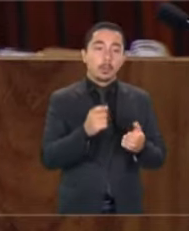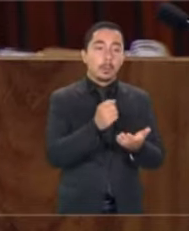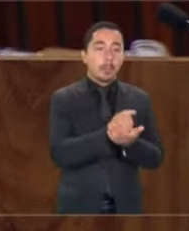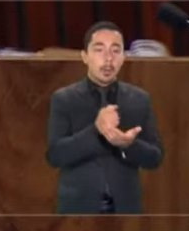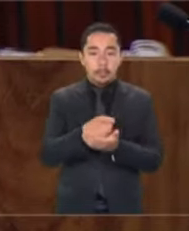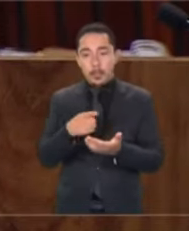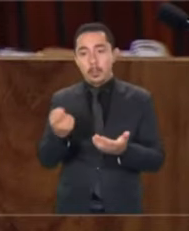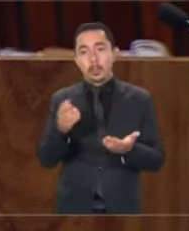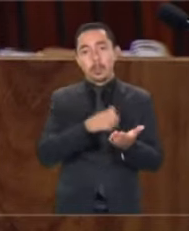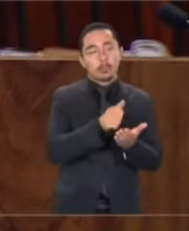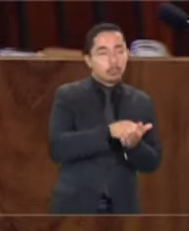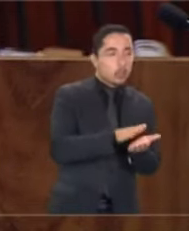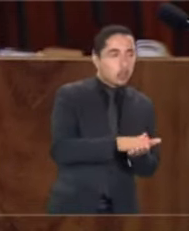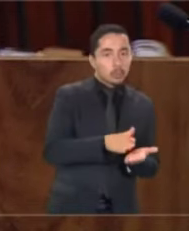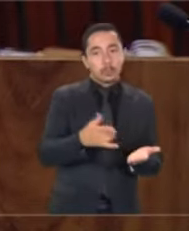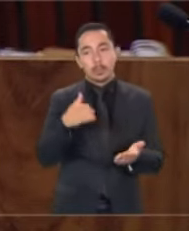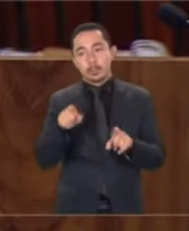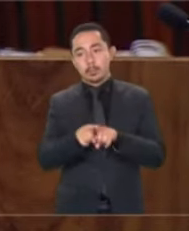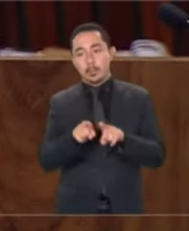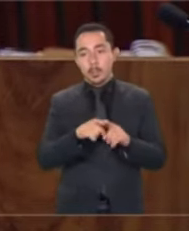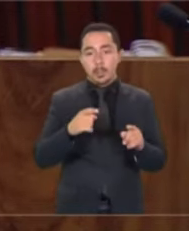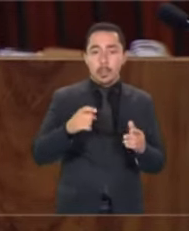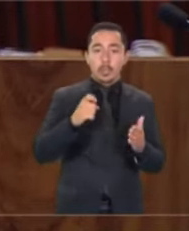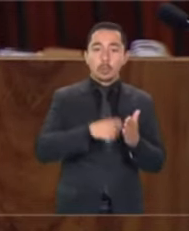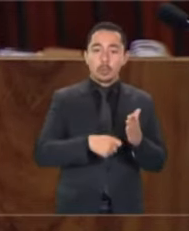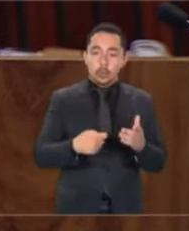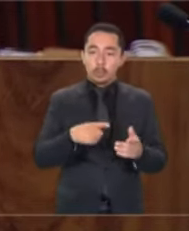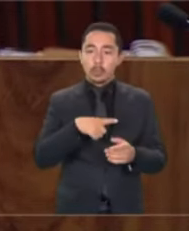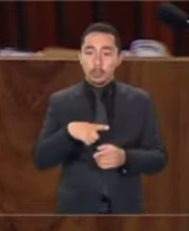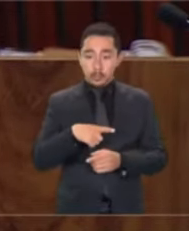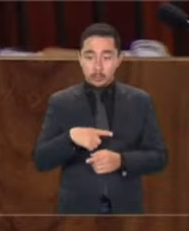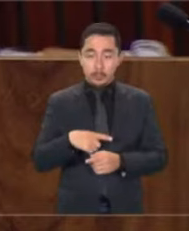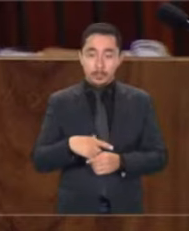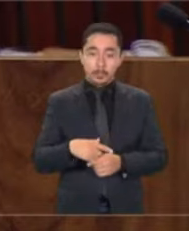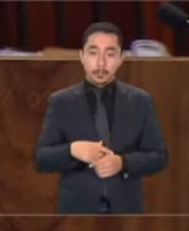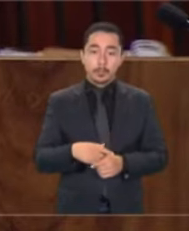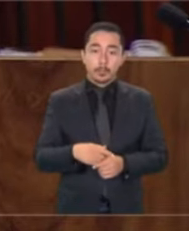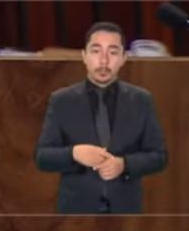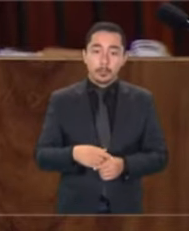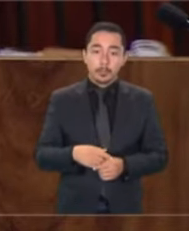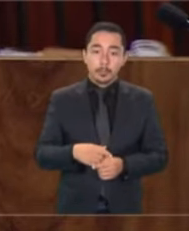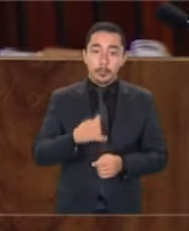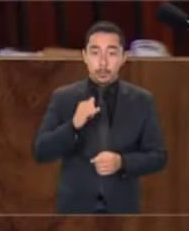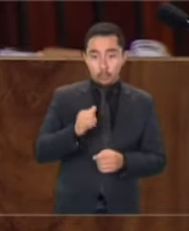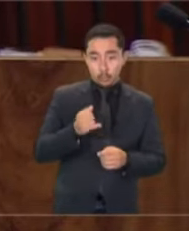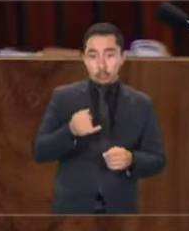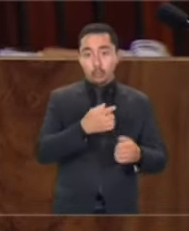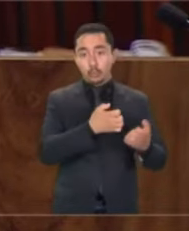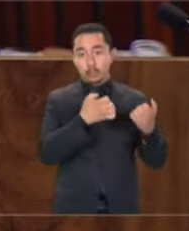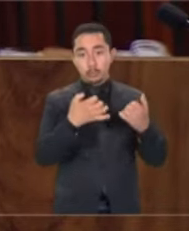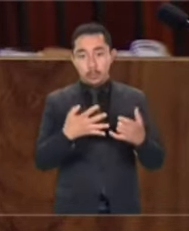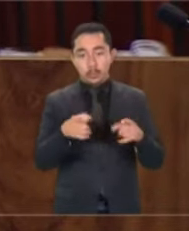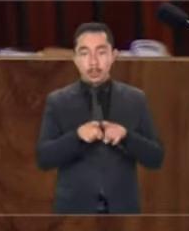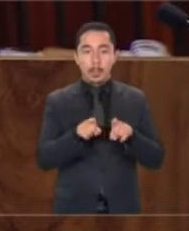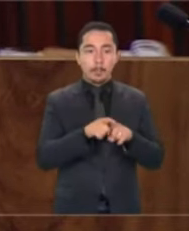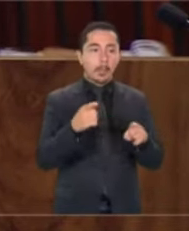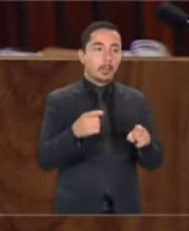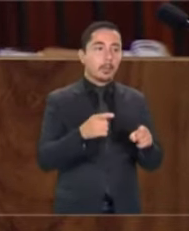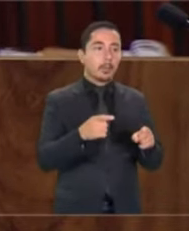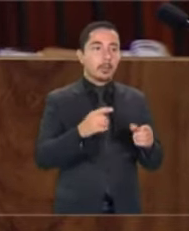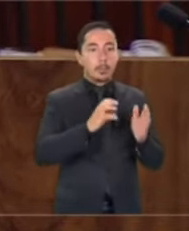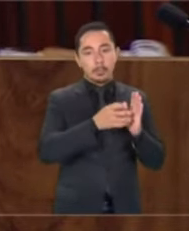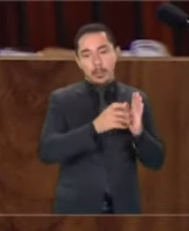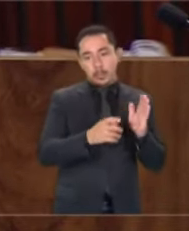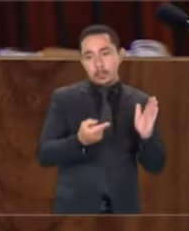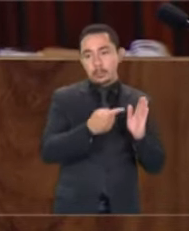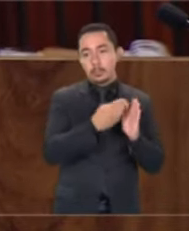juros com recursos não provenientes do fundo partidário, o que enseja exclusão da irregularidade apontada pela ZEPA, afastada a